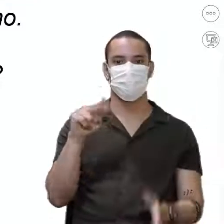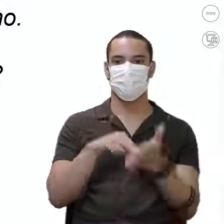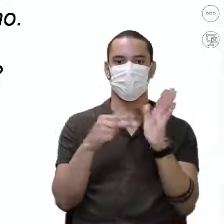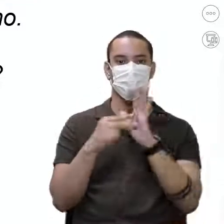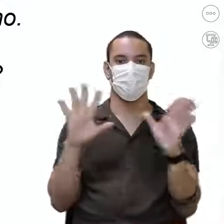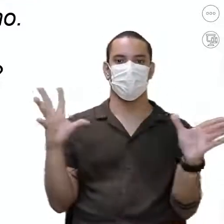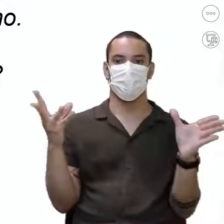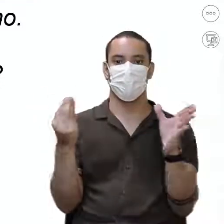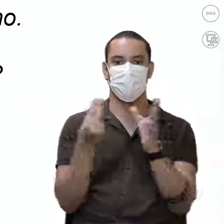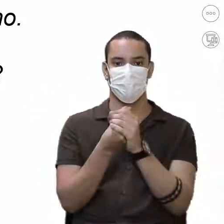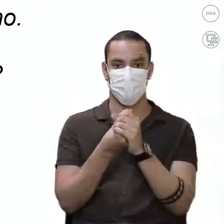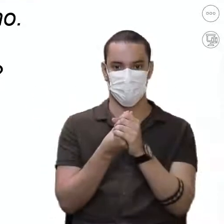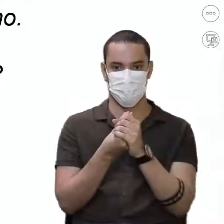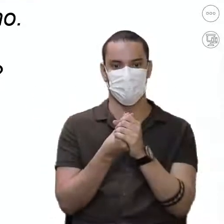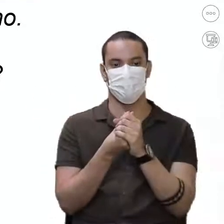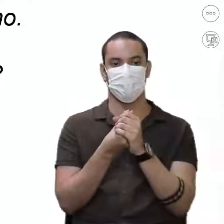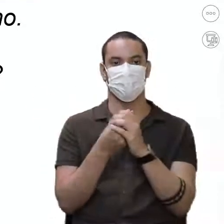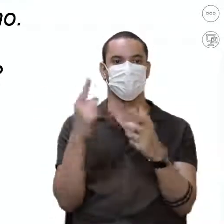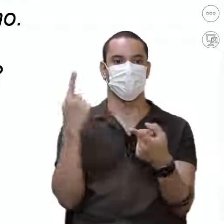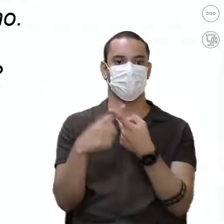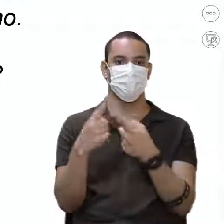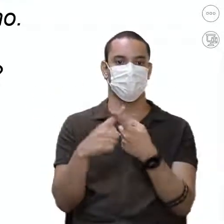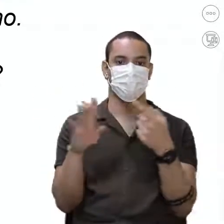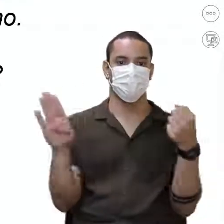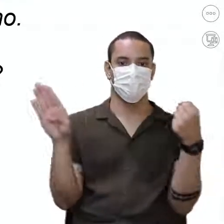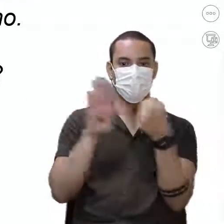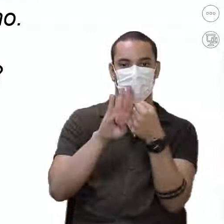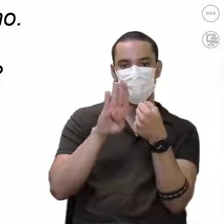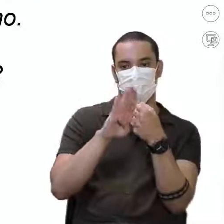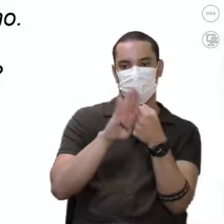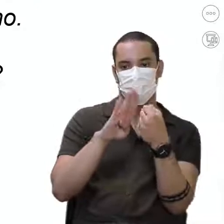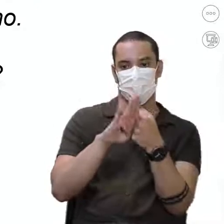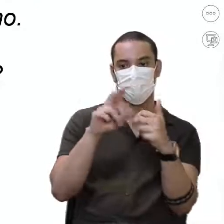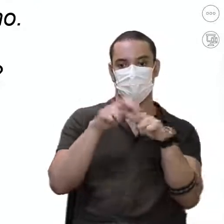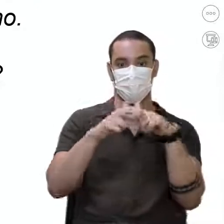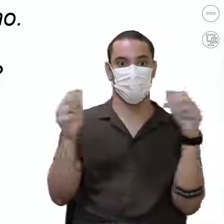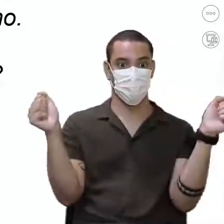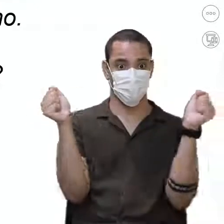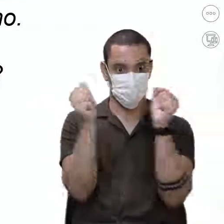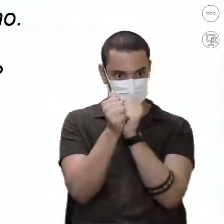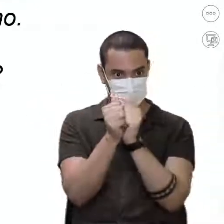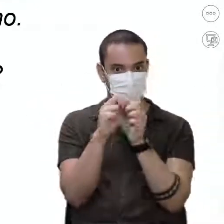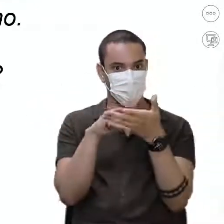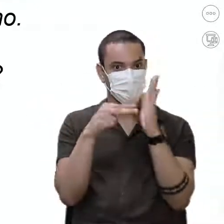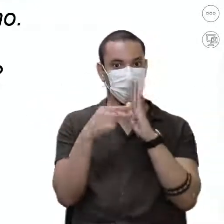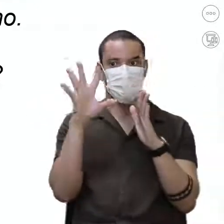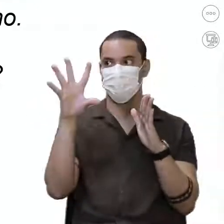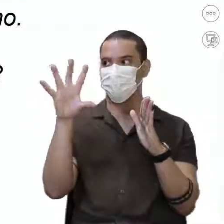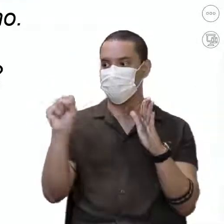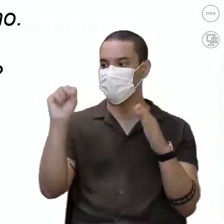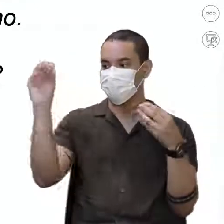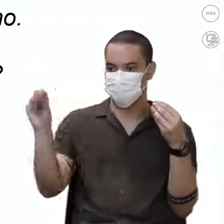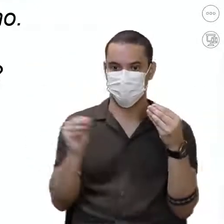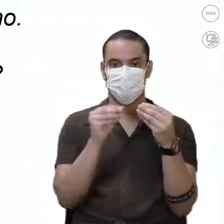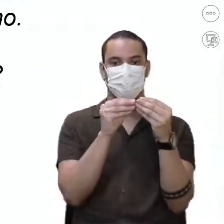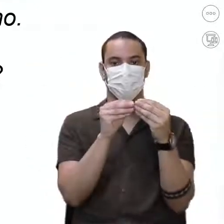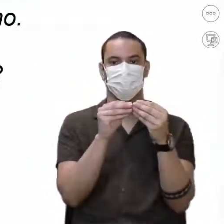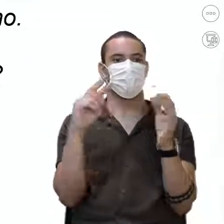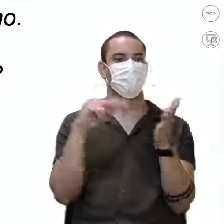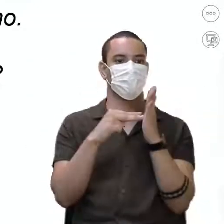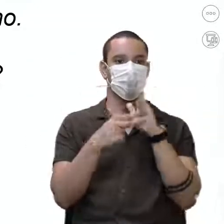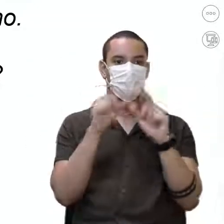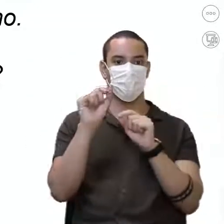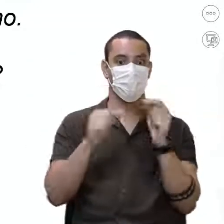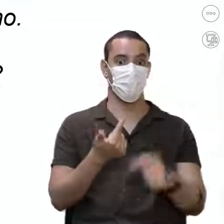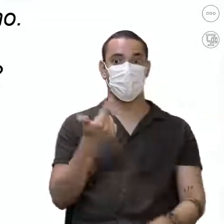plural, ele está aqui porque ele tem que estar, porque quando ela trabalha como substantivo, vem esse S. E aí, significa